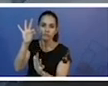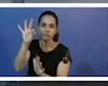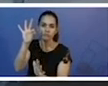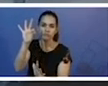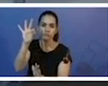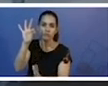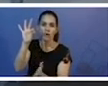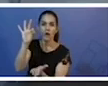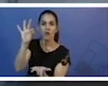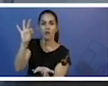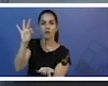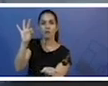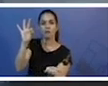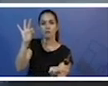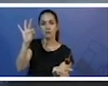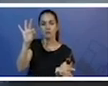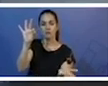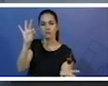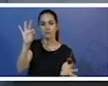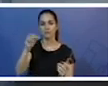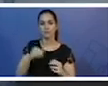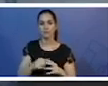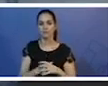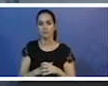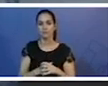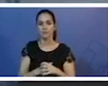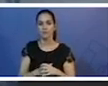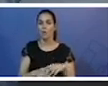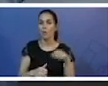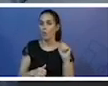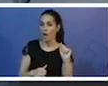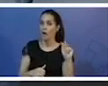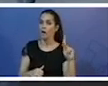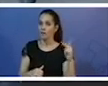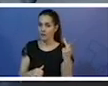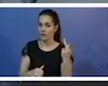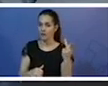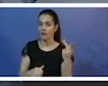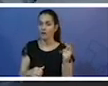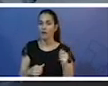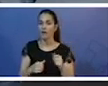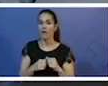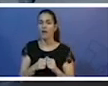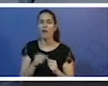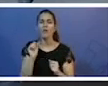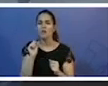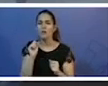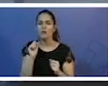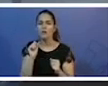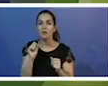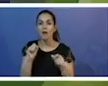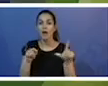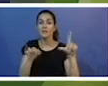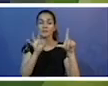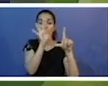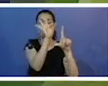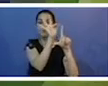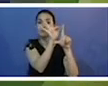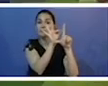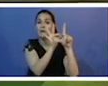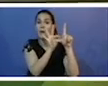lado oposto. O segmento AH é perpendicular ao lado BC,